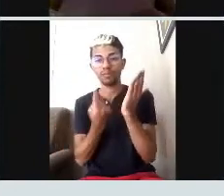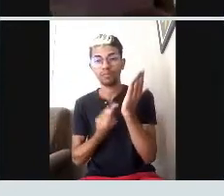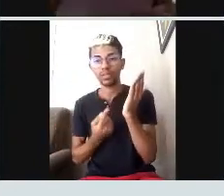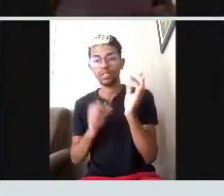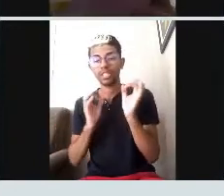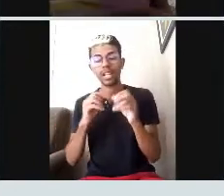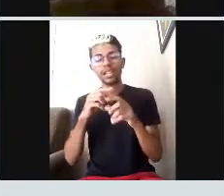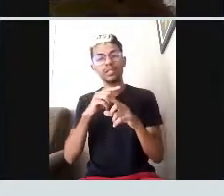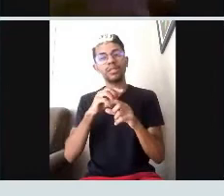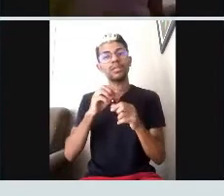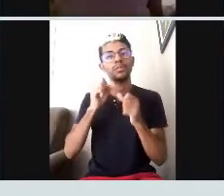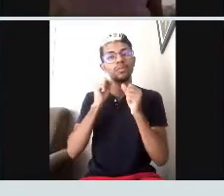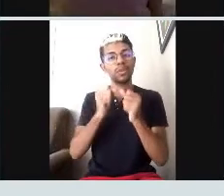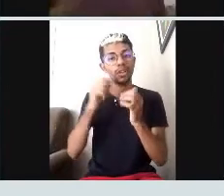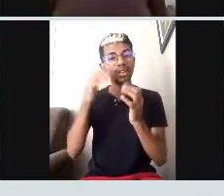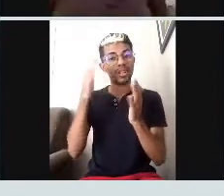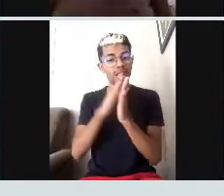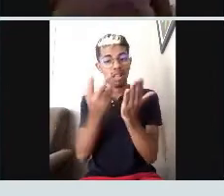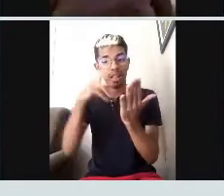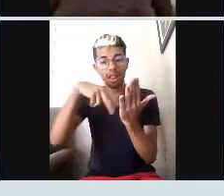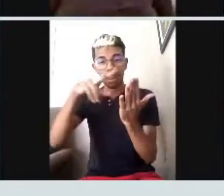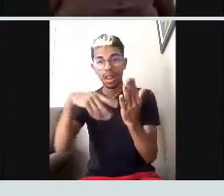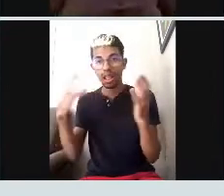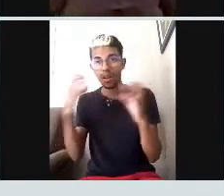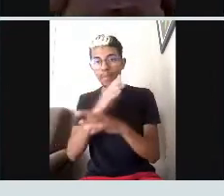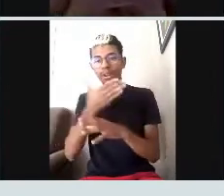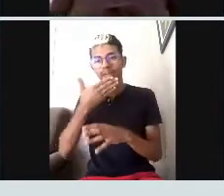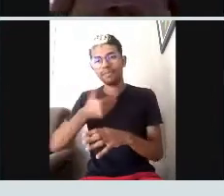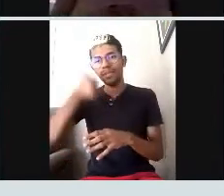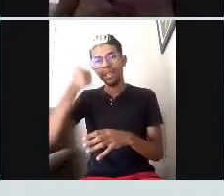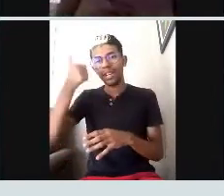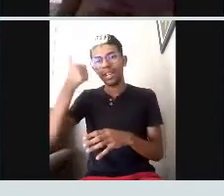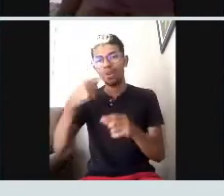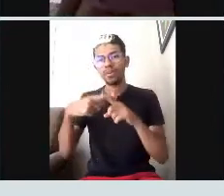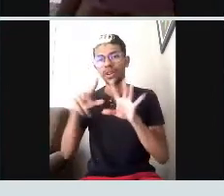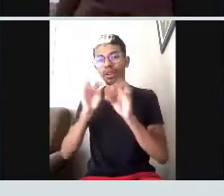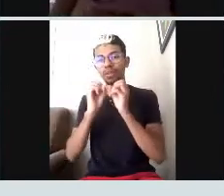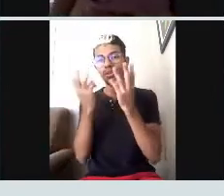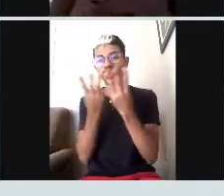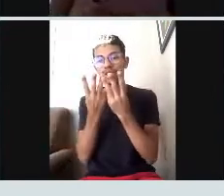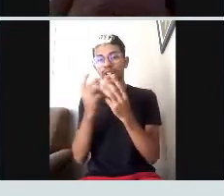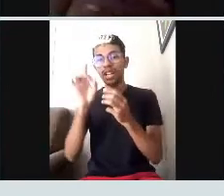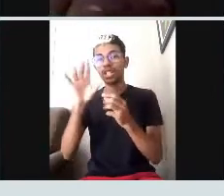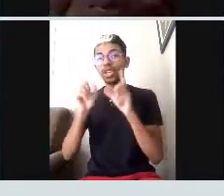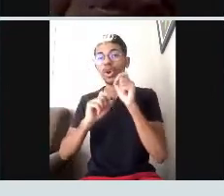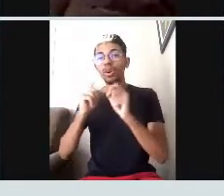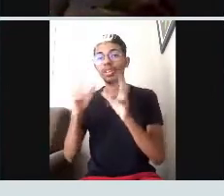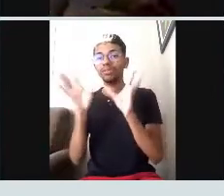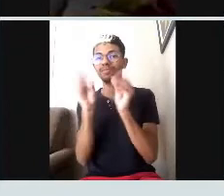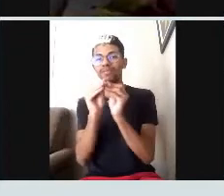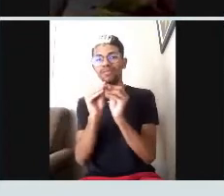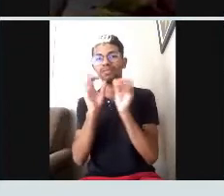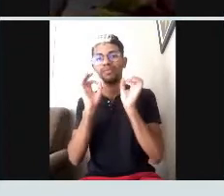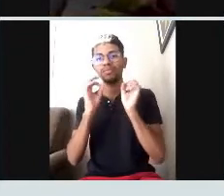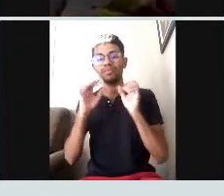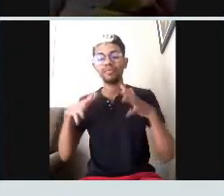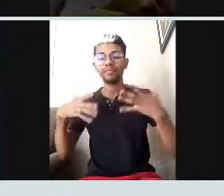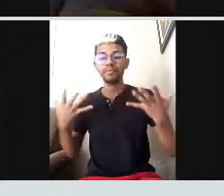ler a cartilha completa, melhor ainda, né? Aí a gente tem a competência 3, que é um